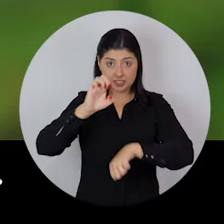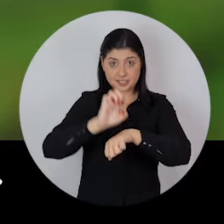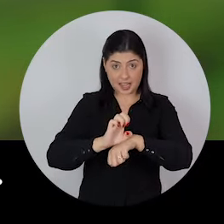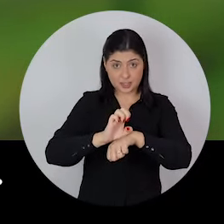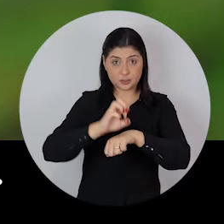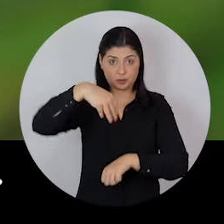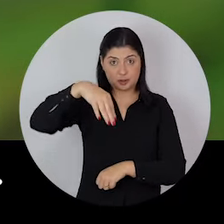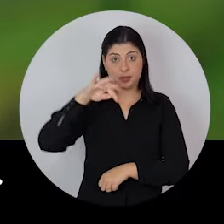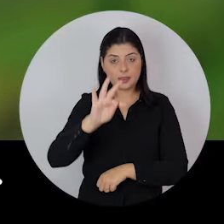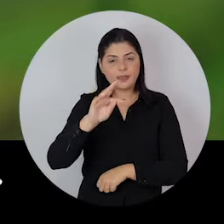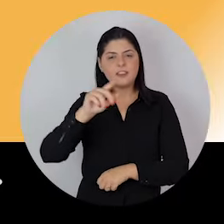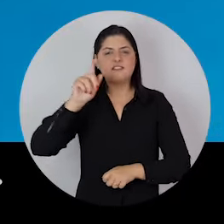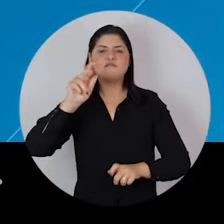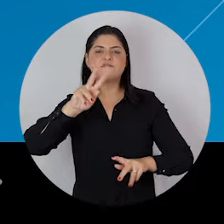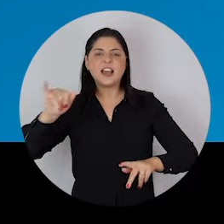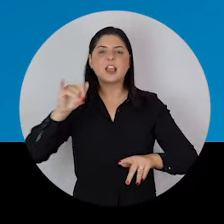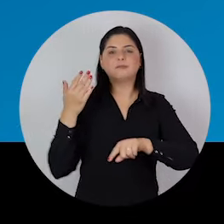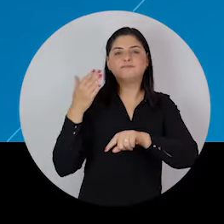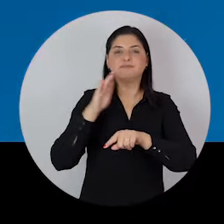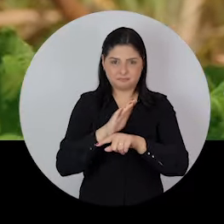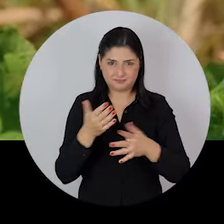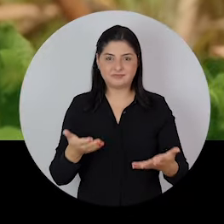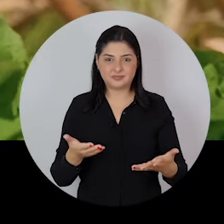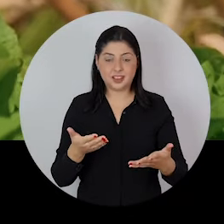será o seu avalista